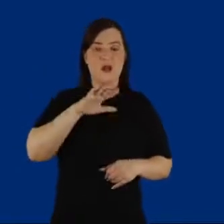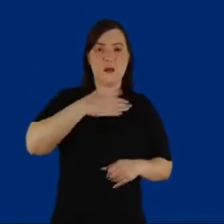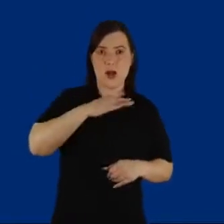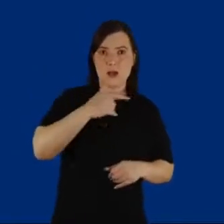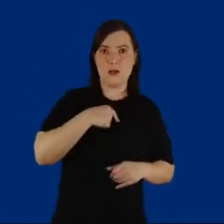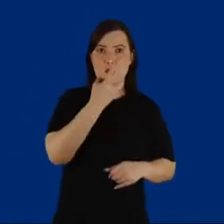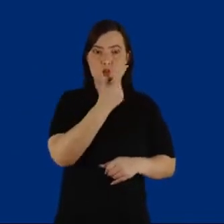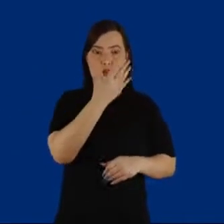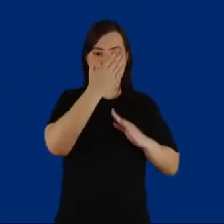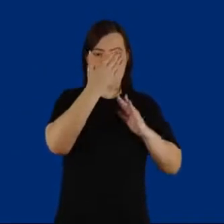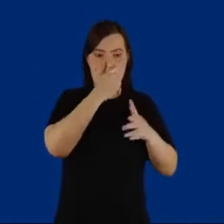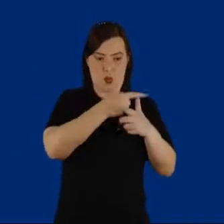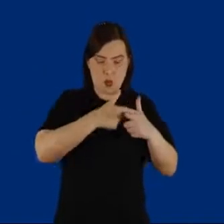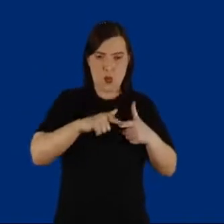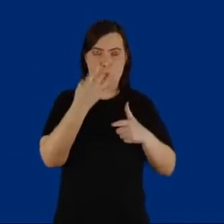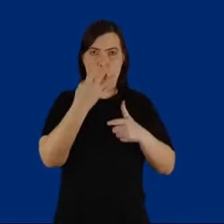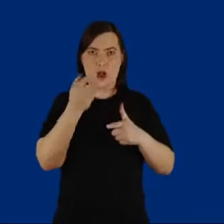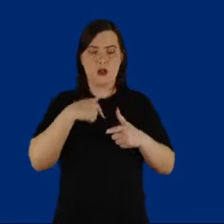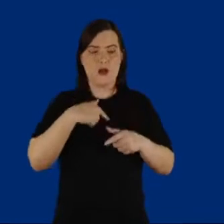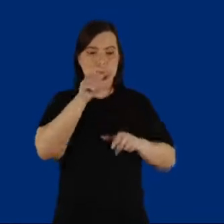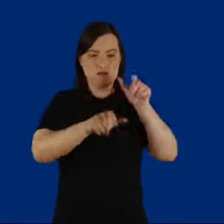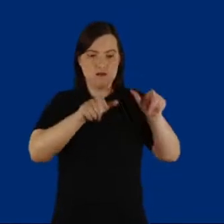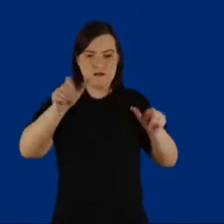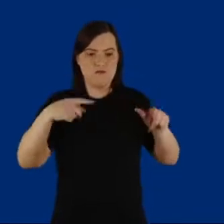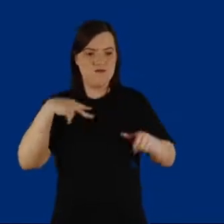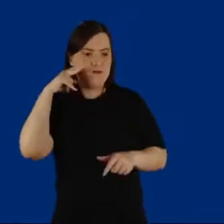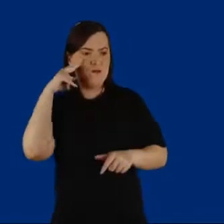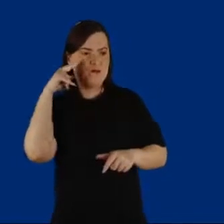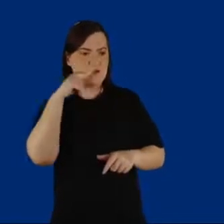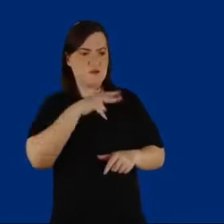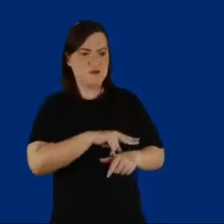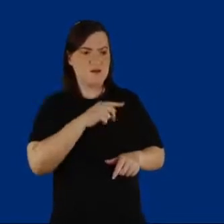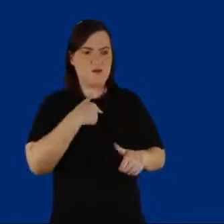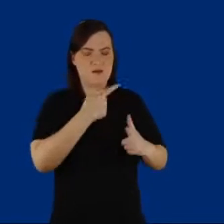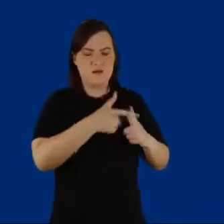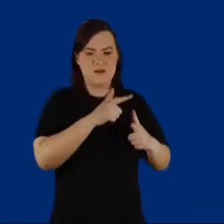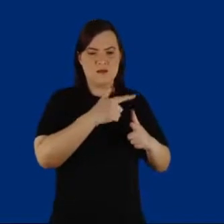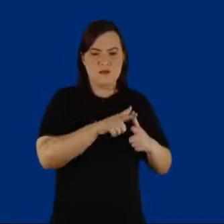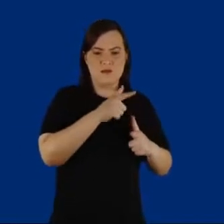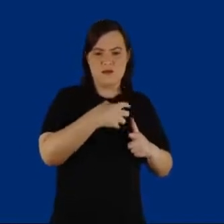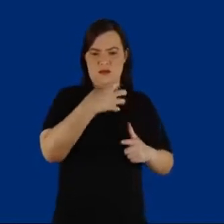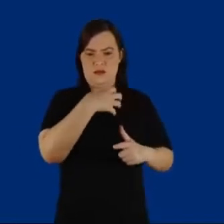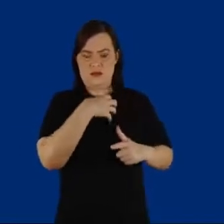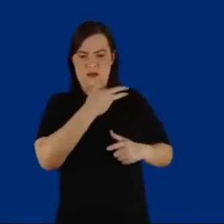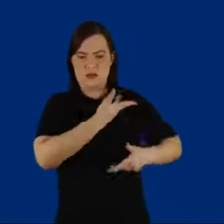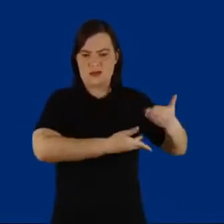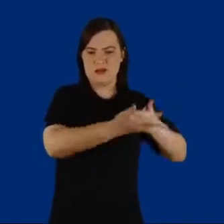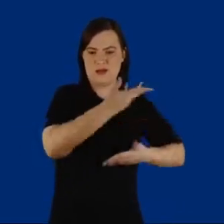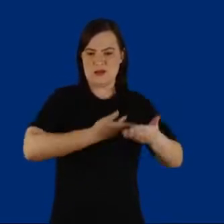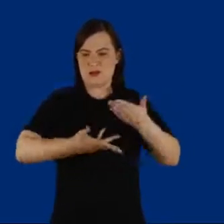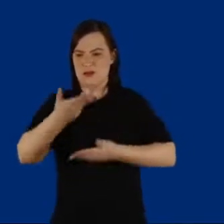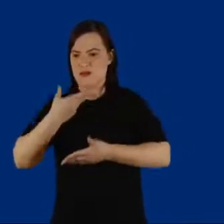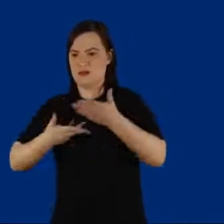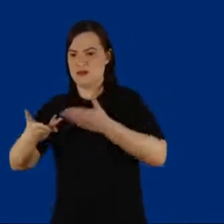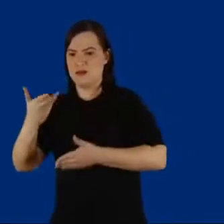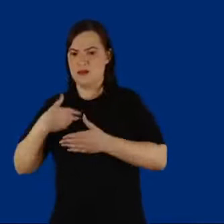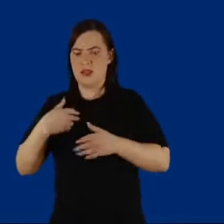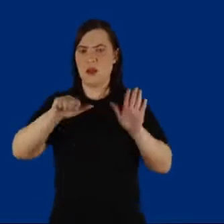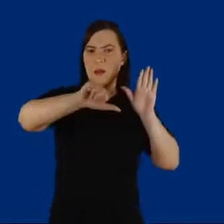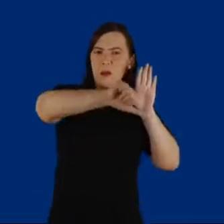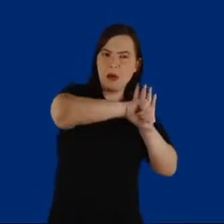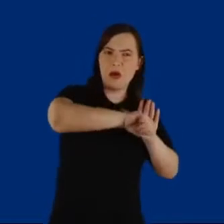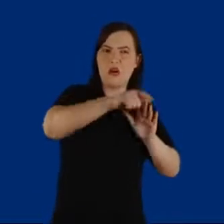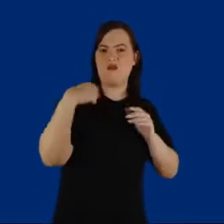população. Eles começaram a haver problemas de conduta, eles se envolviam em crimes,